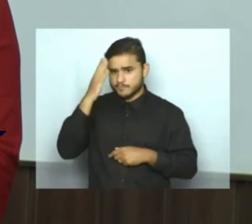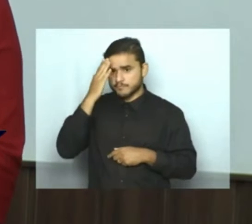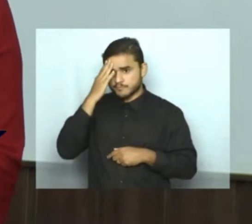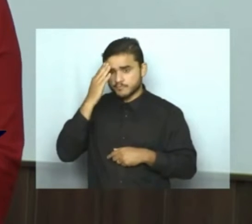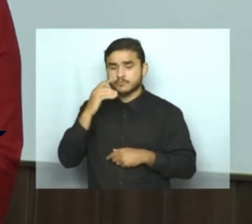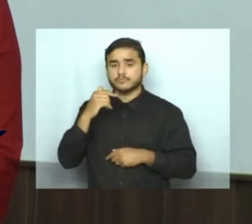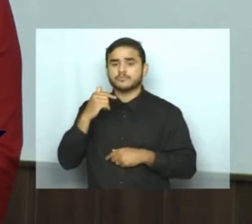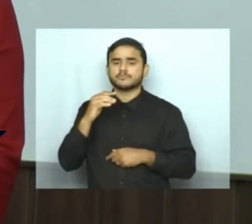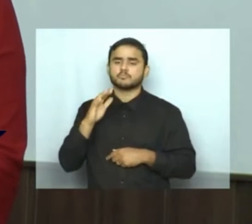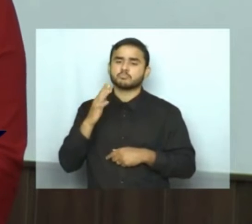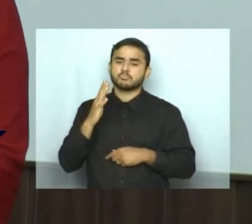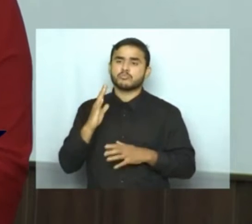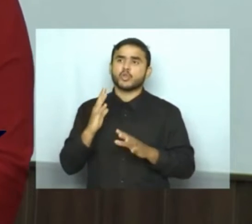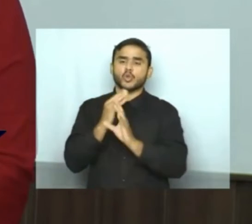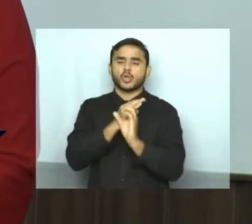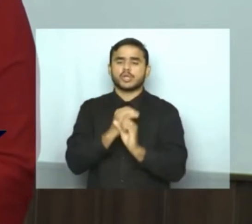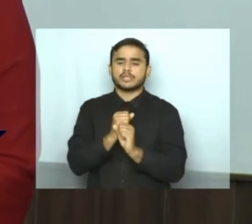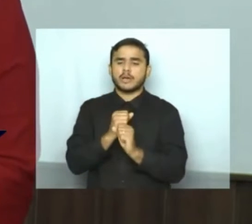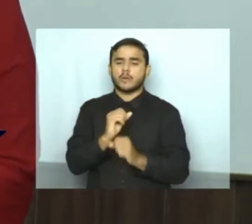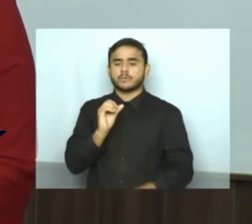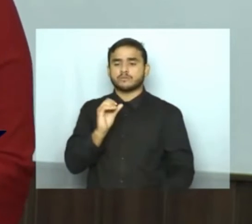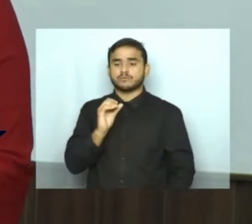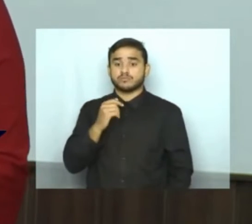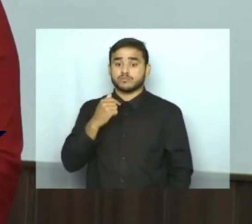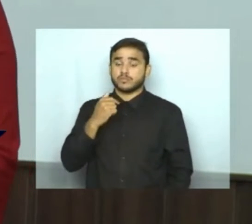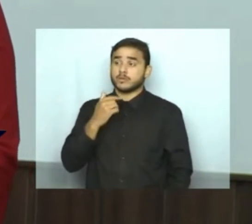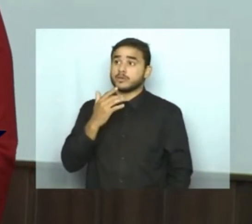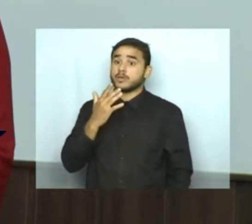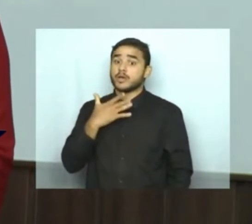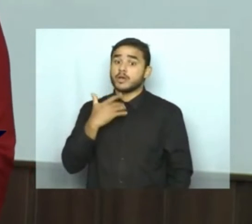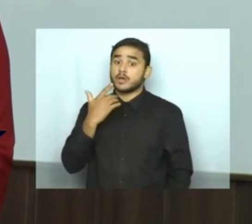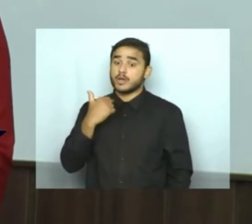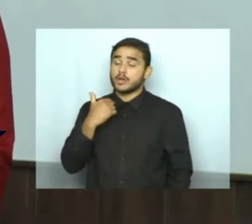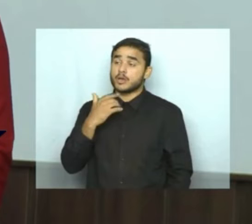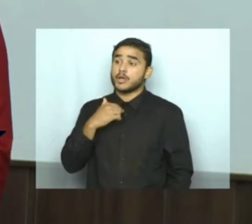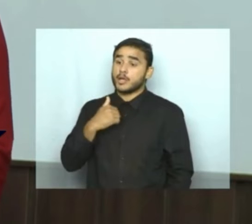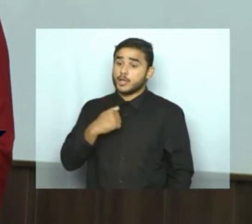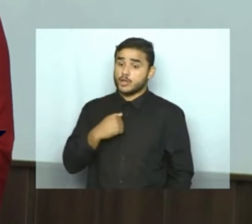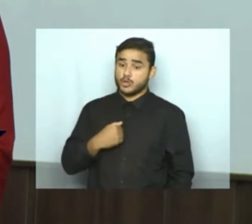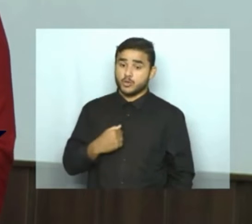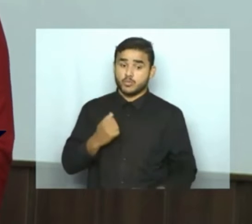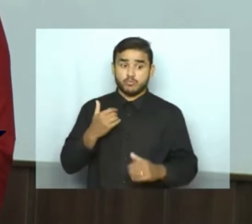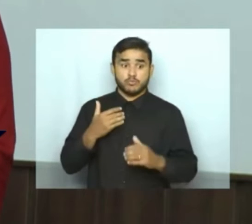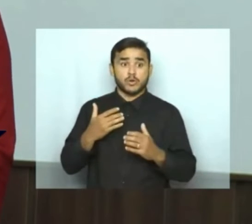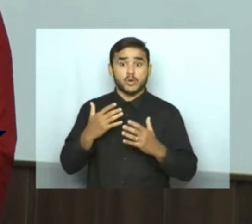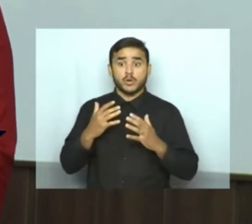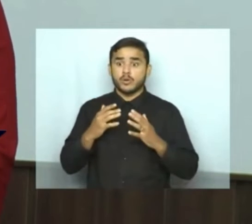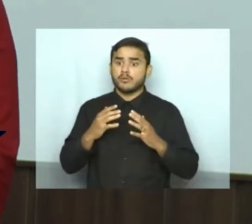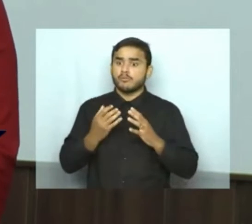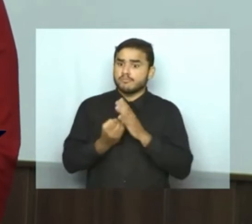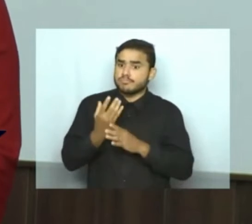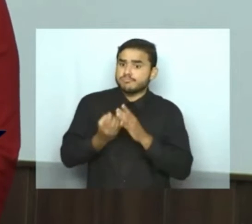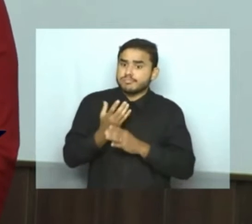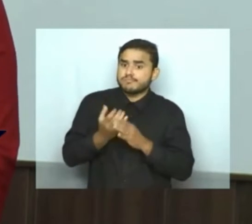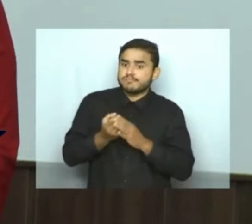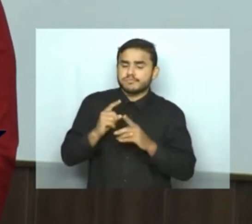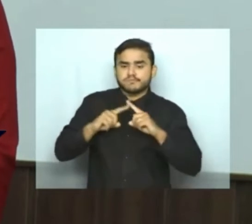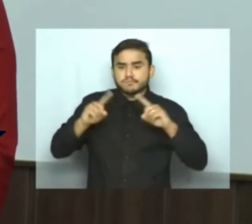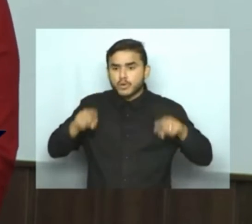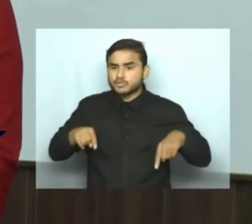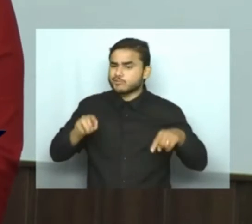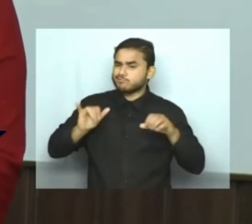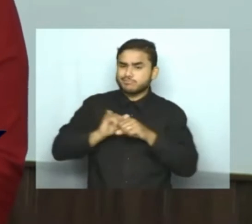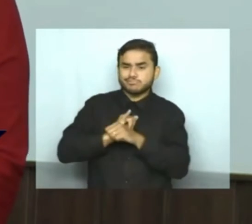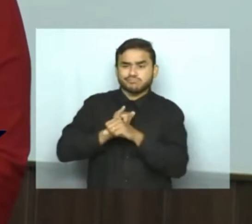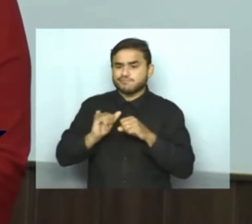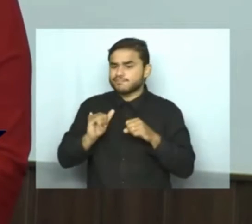entre os 6 parlamentares com maior produção legislativa do Brasil. A gente não dá as costas a ninguém que nos procura.